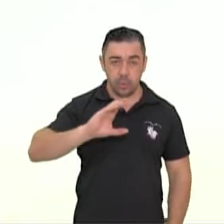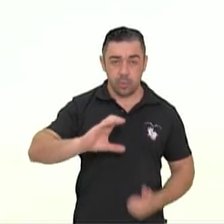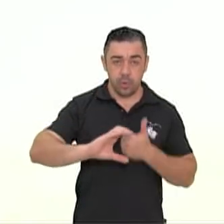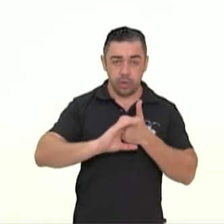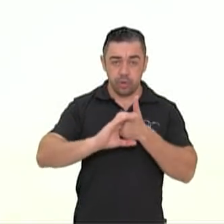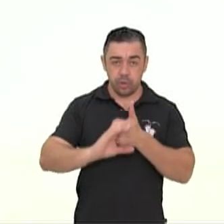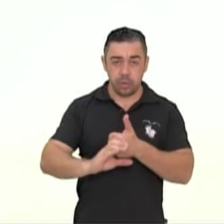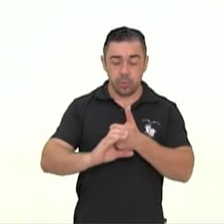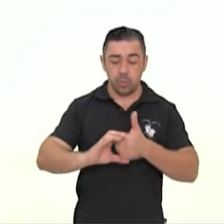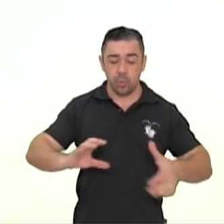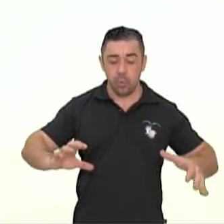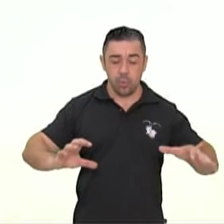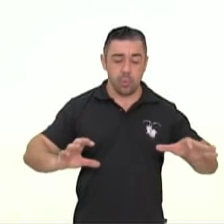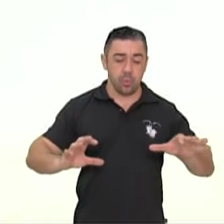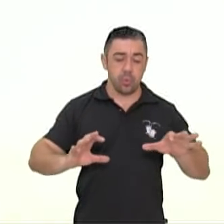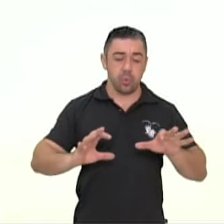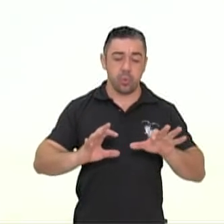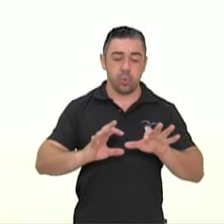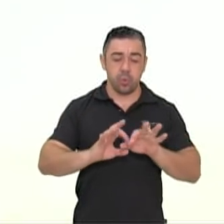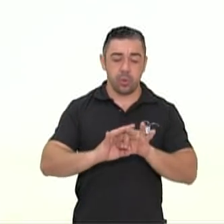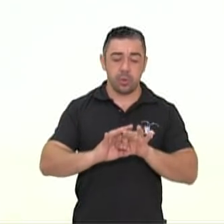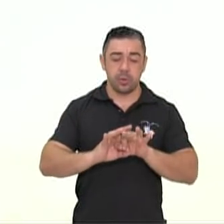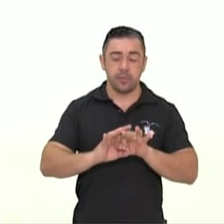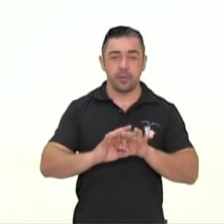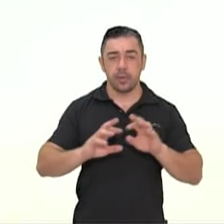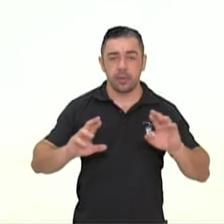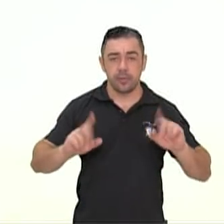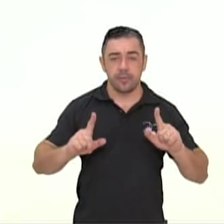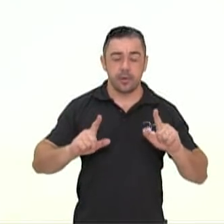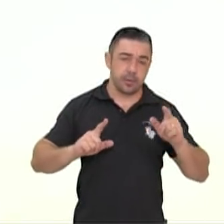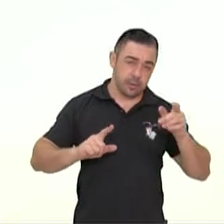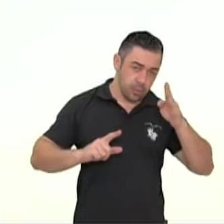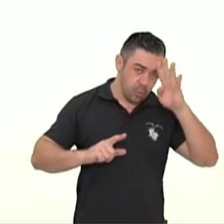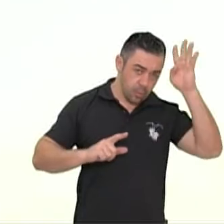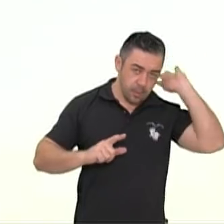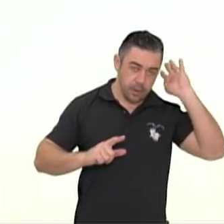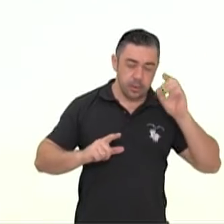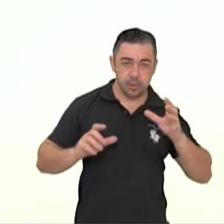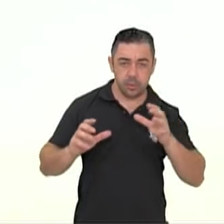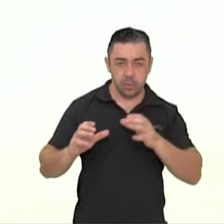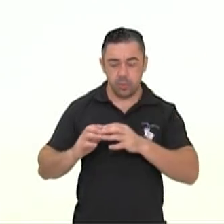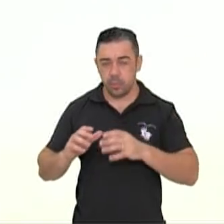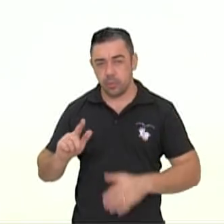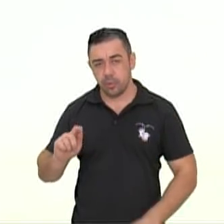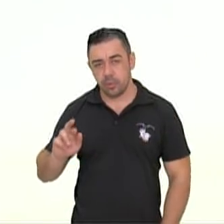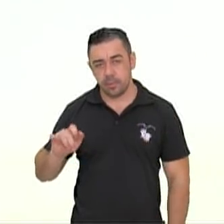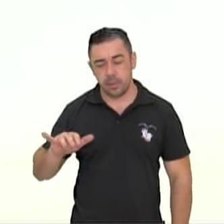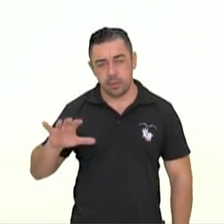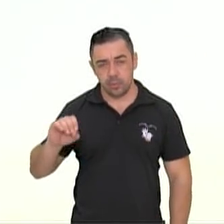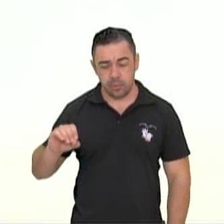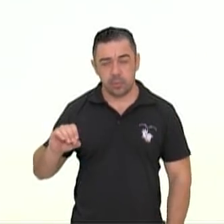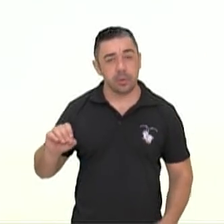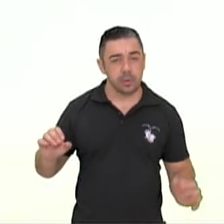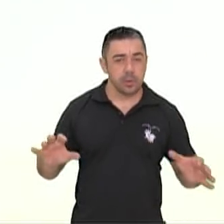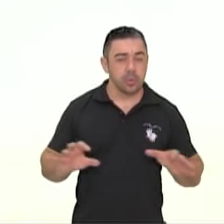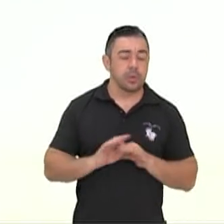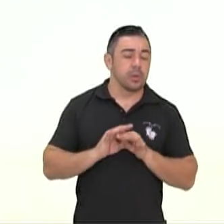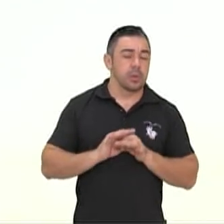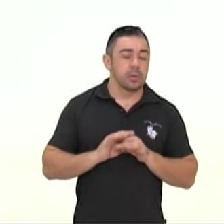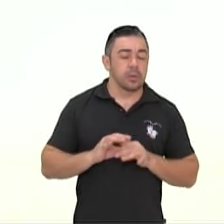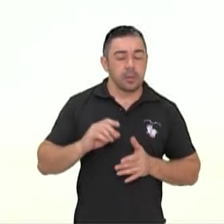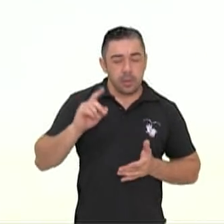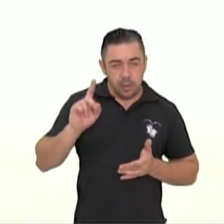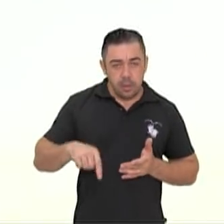cristianismo, como unificar tantas diferenças romanas e germânicas como comentamos na aula passada. Na aula passada, inclusive, comentamos